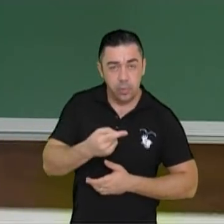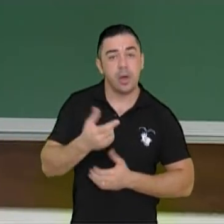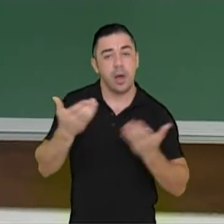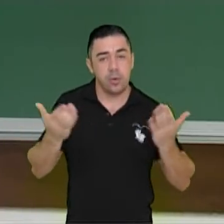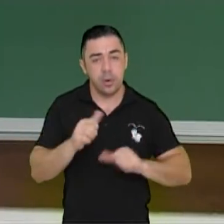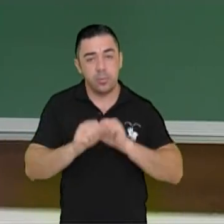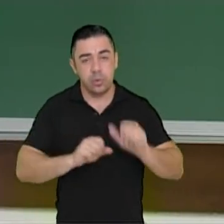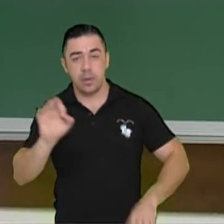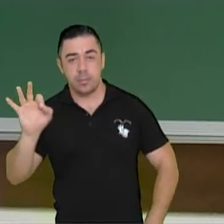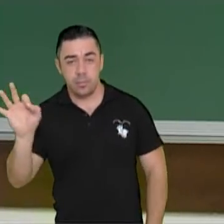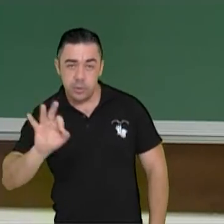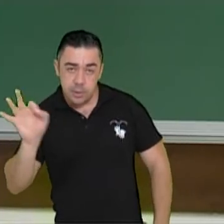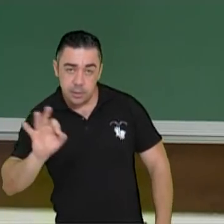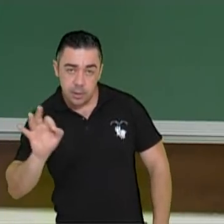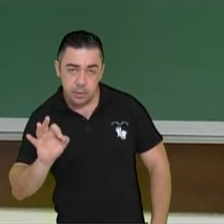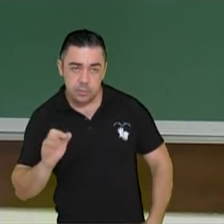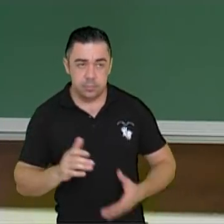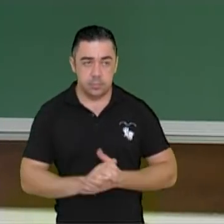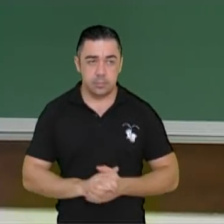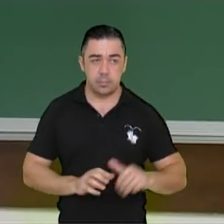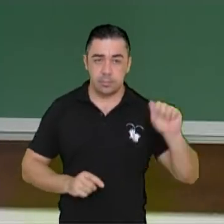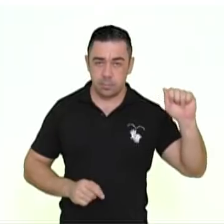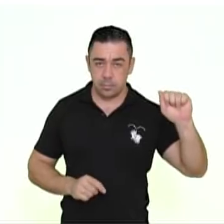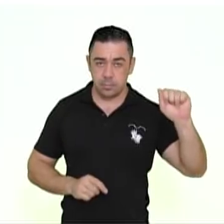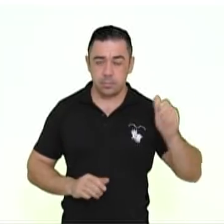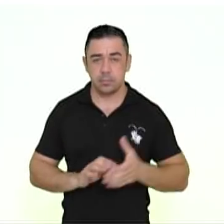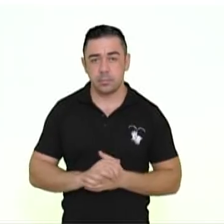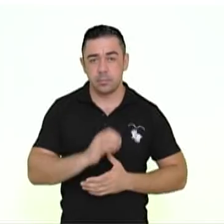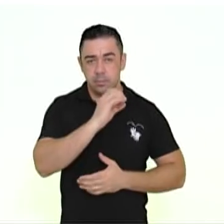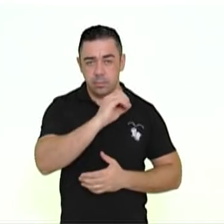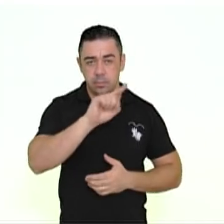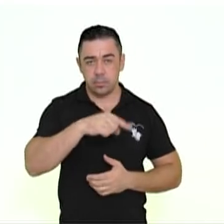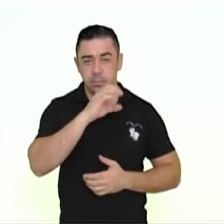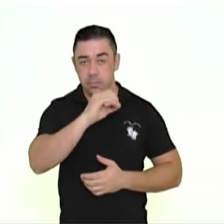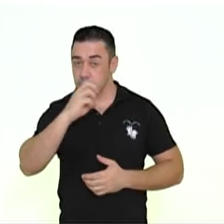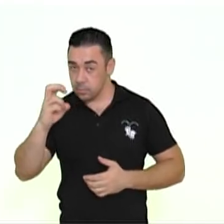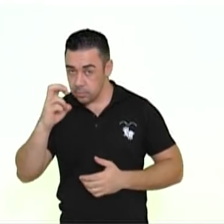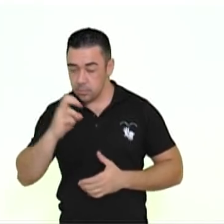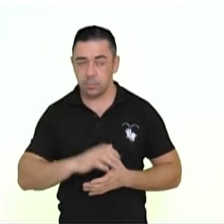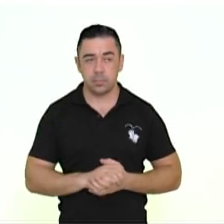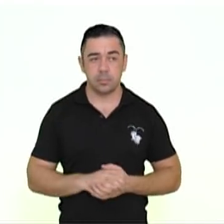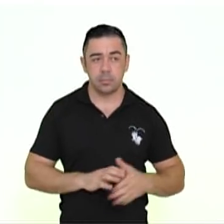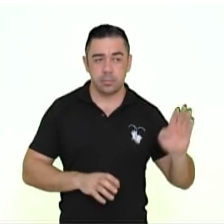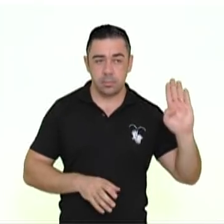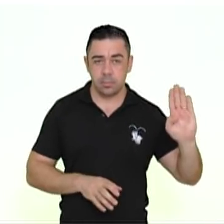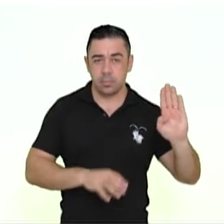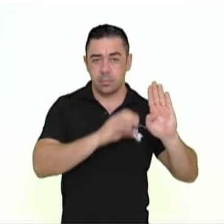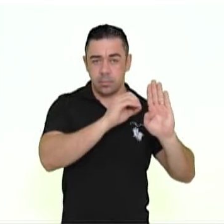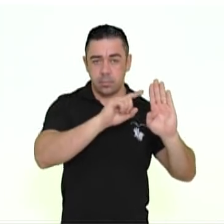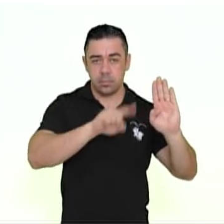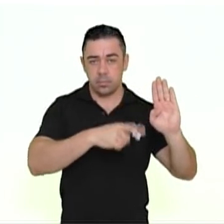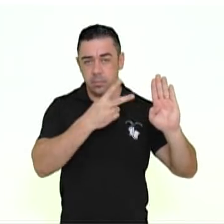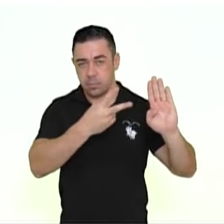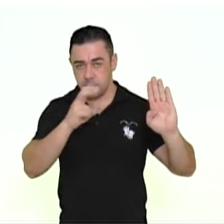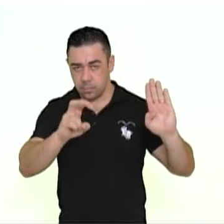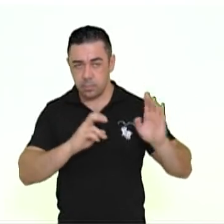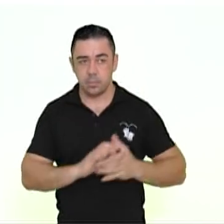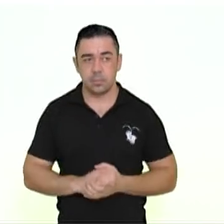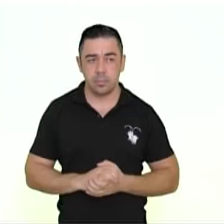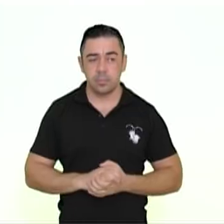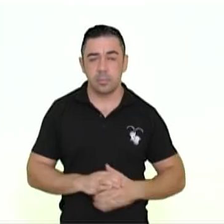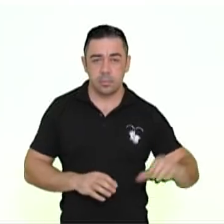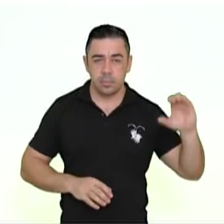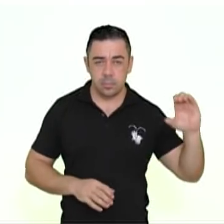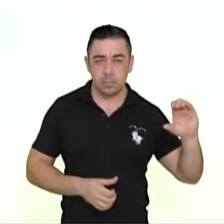em porcentagem. Letra A, 0,05, letra B, 0,25